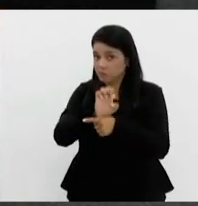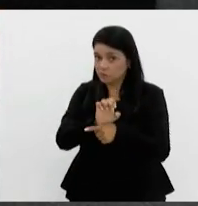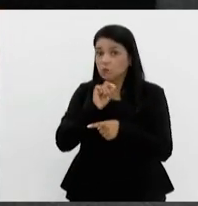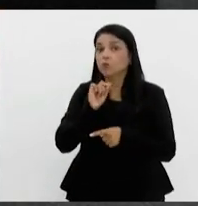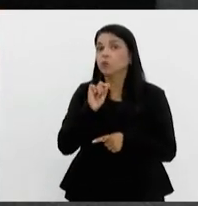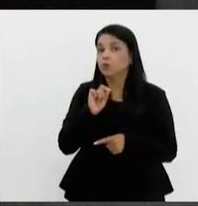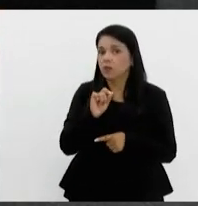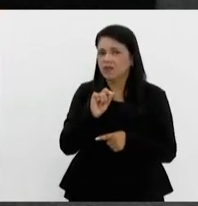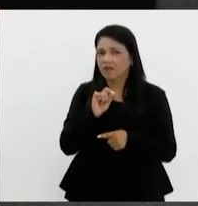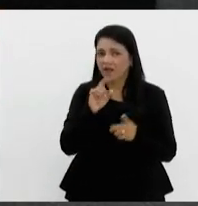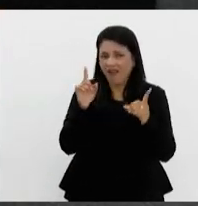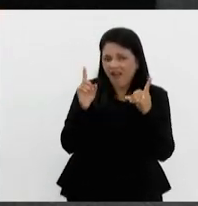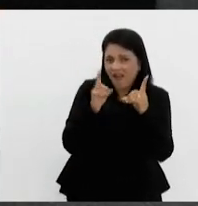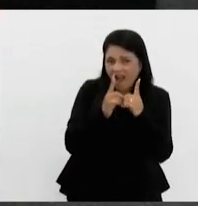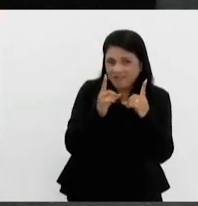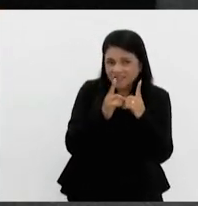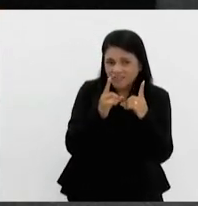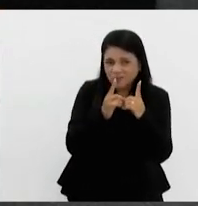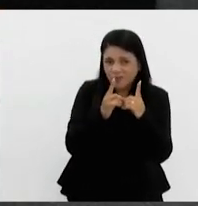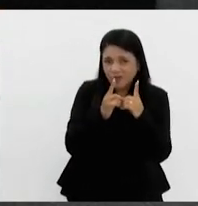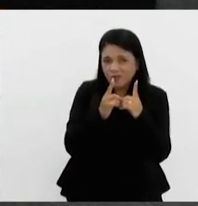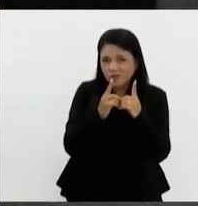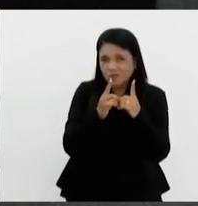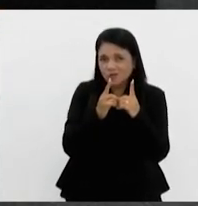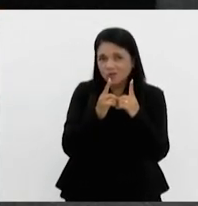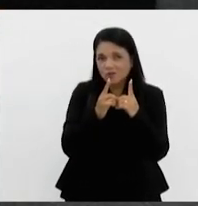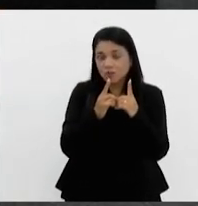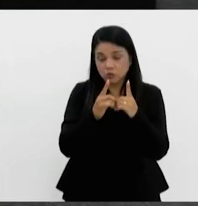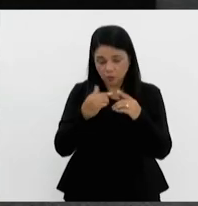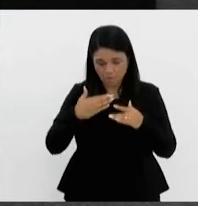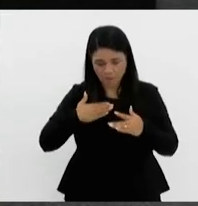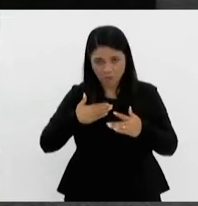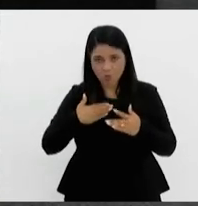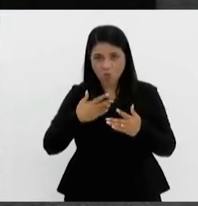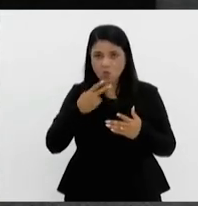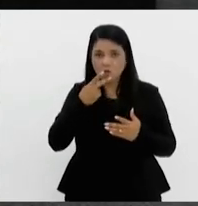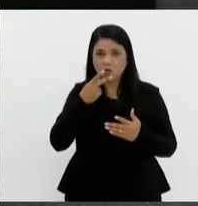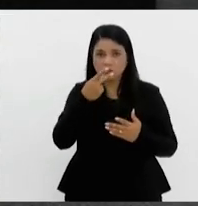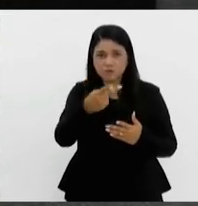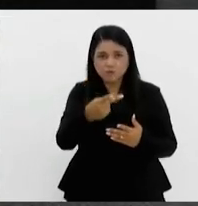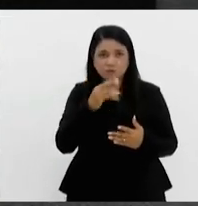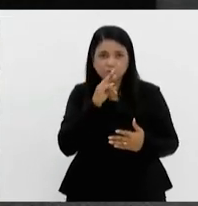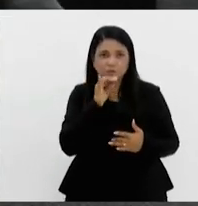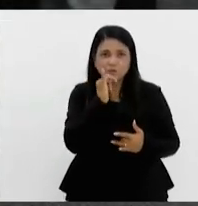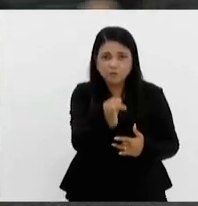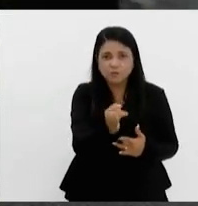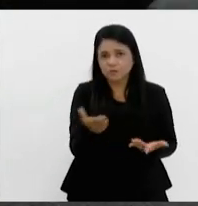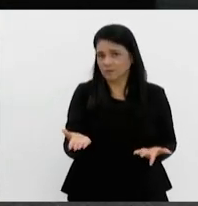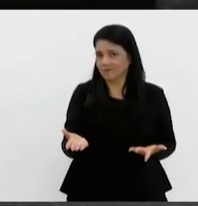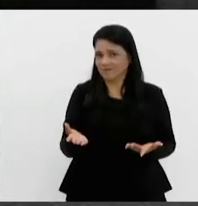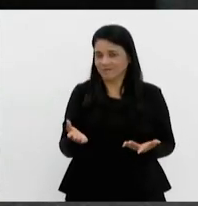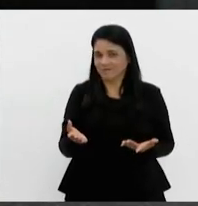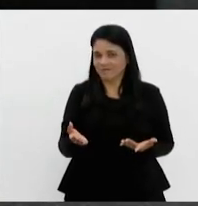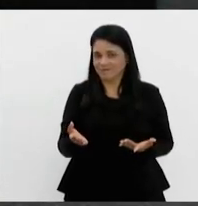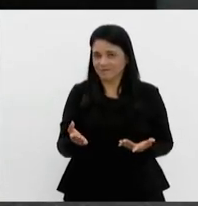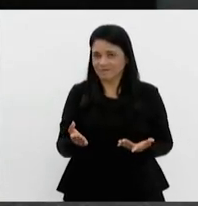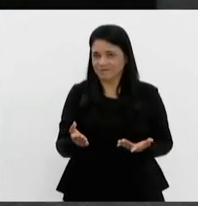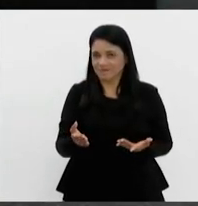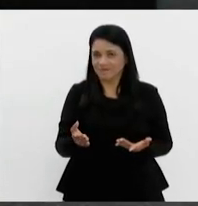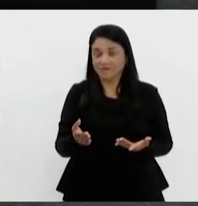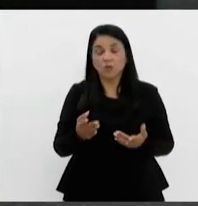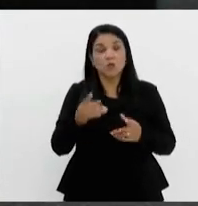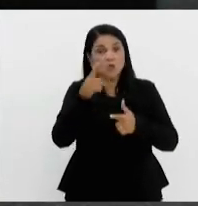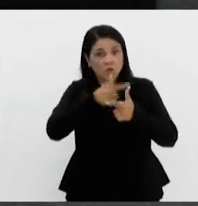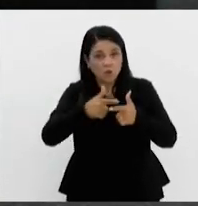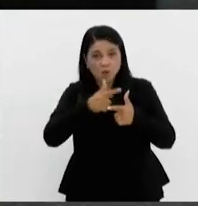apenas o atendimento de uma demanda vinda de uma parlamentar que tem vínculo com a segurança pública. Esse problema se